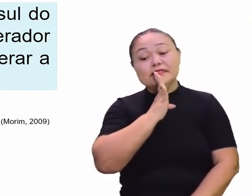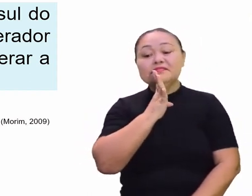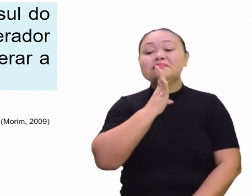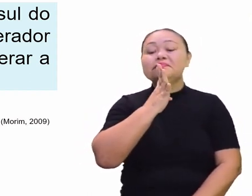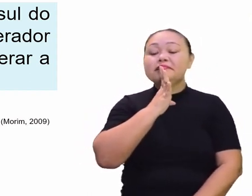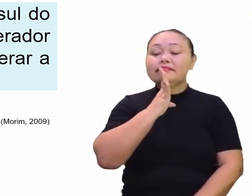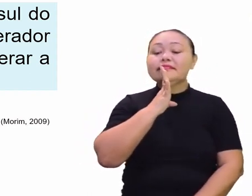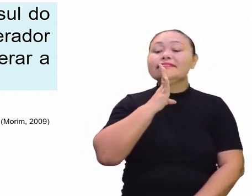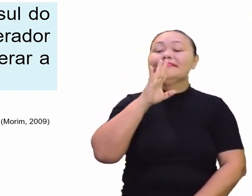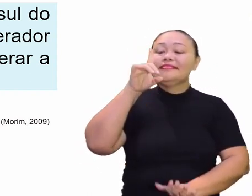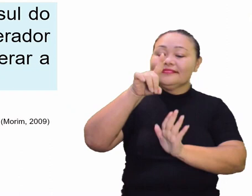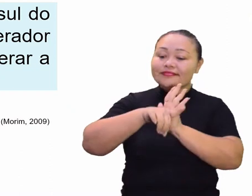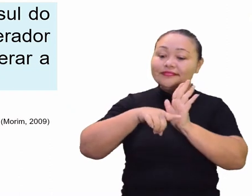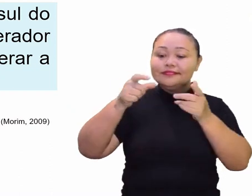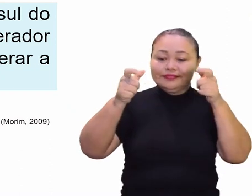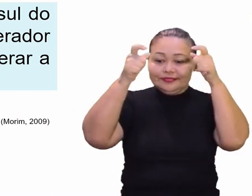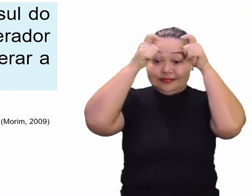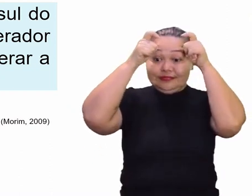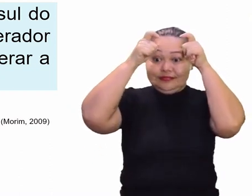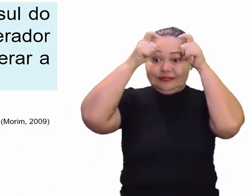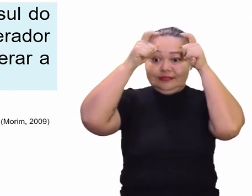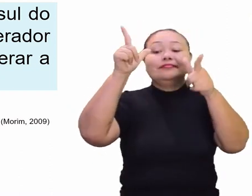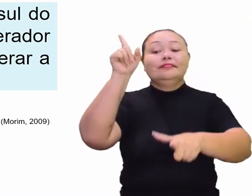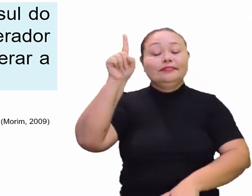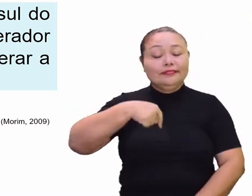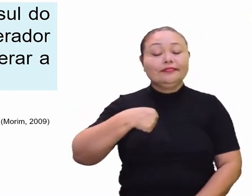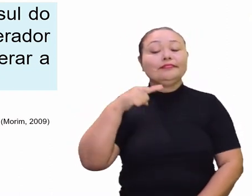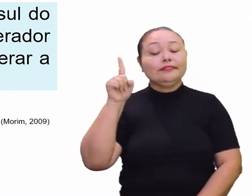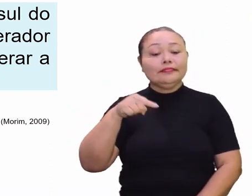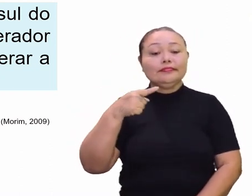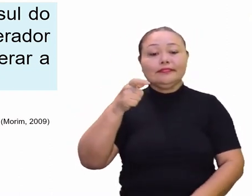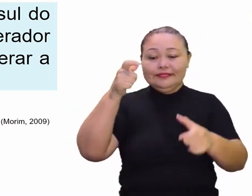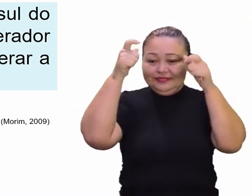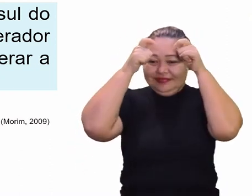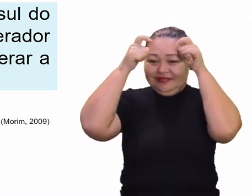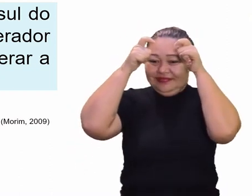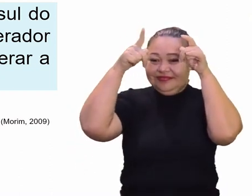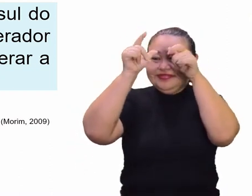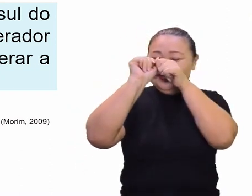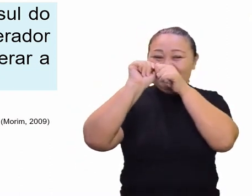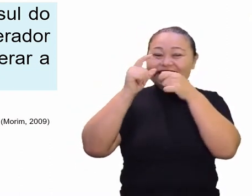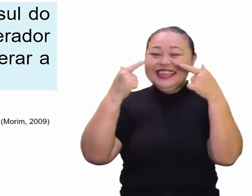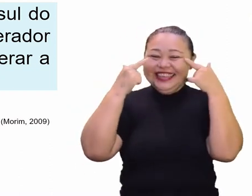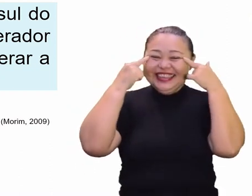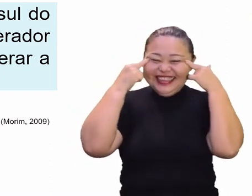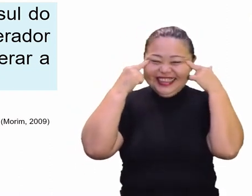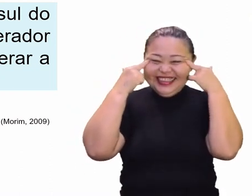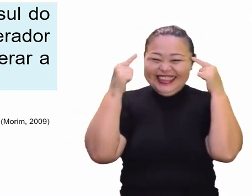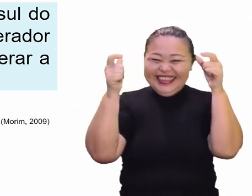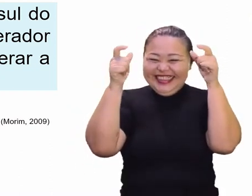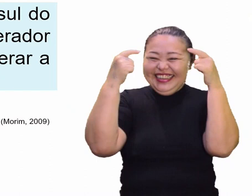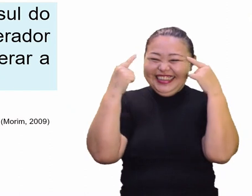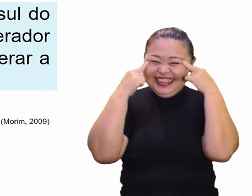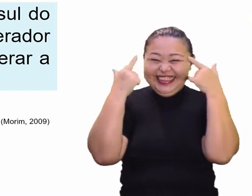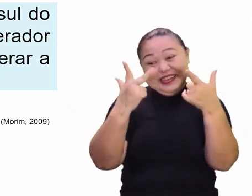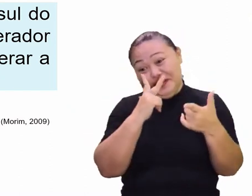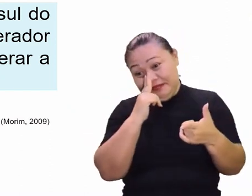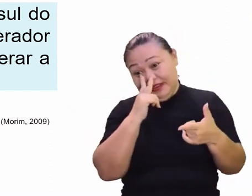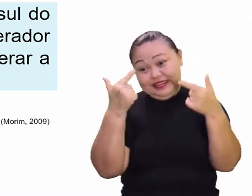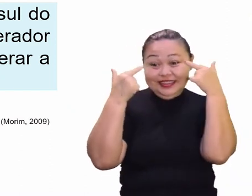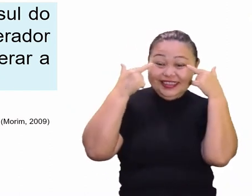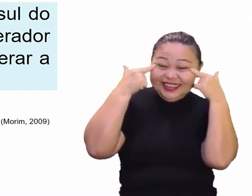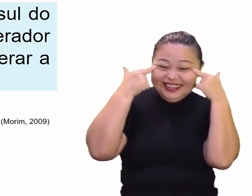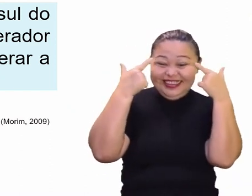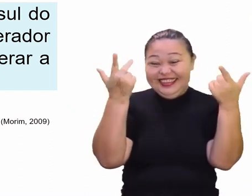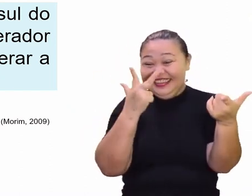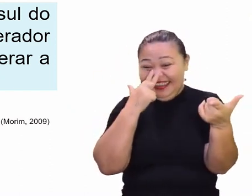ficou conhecida como Ferrovia do Diabo, Rogério. Isso mesmo. Esse diabinho aí parece que tá meio japonês, né? Pois é, por